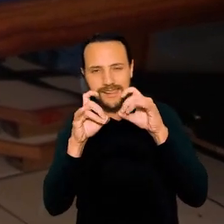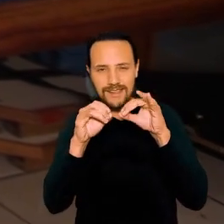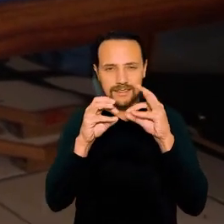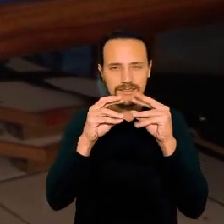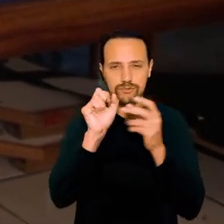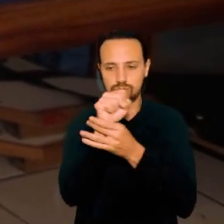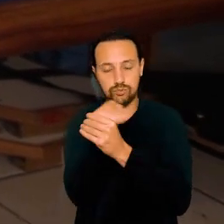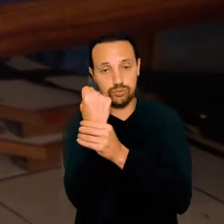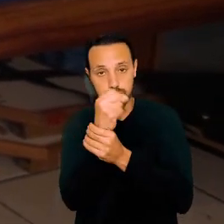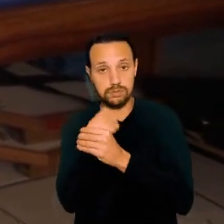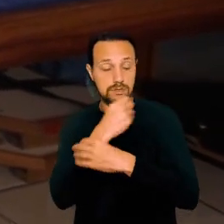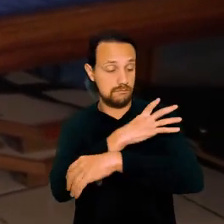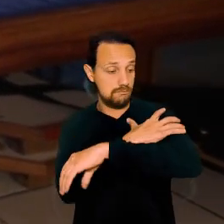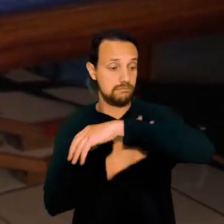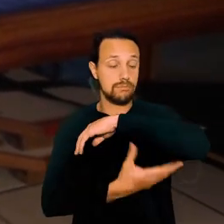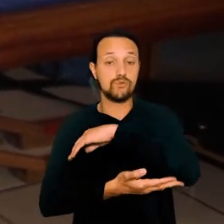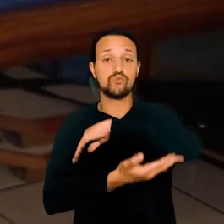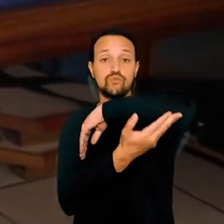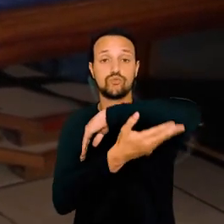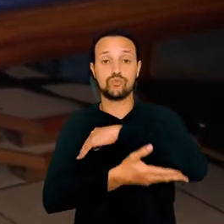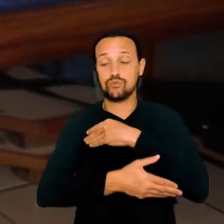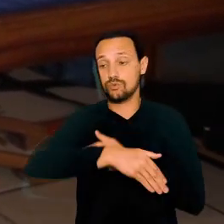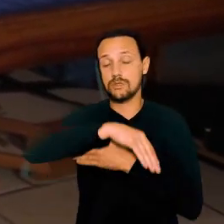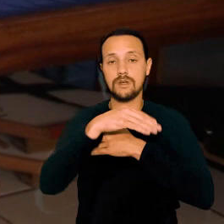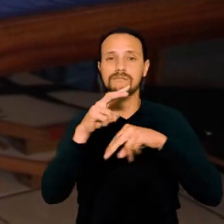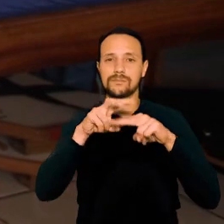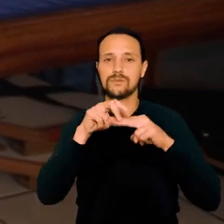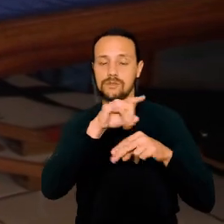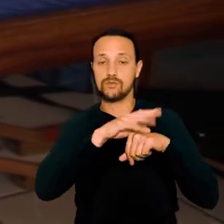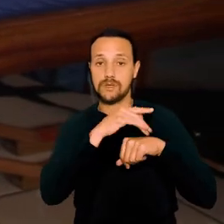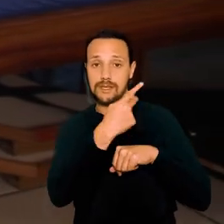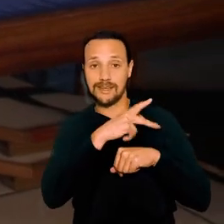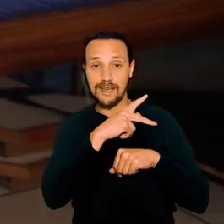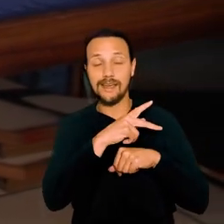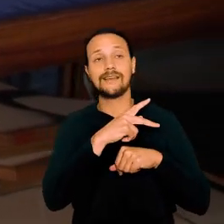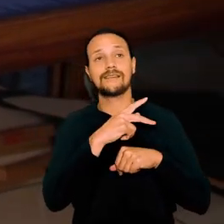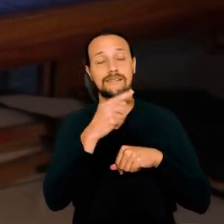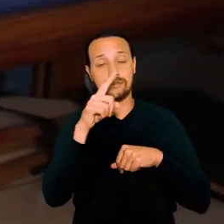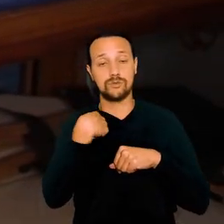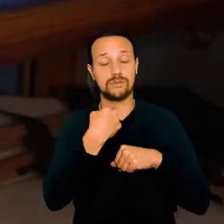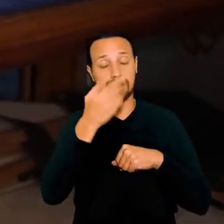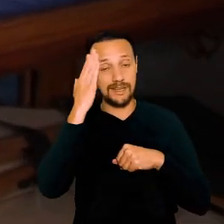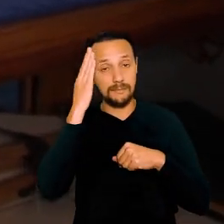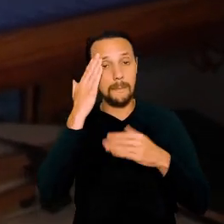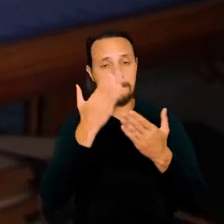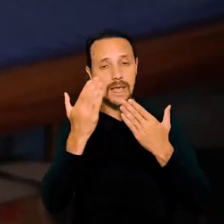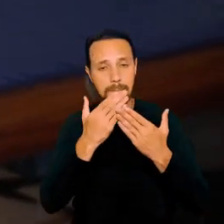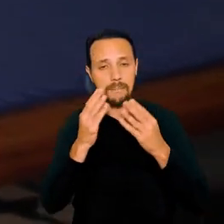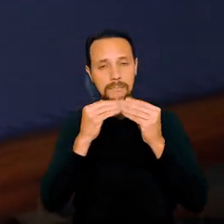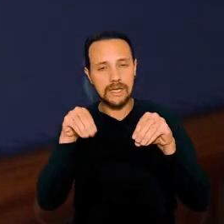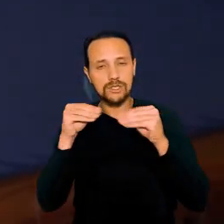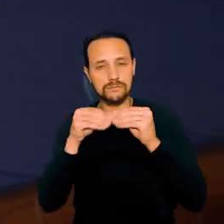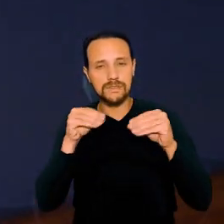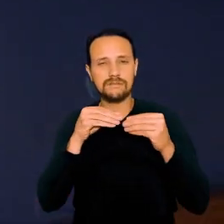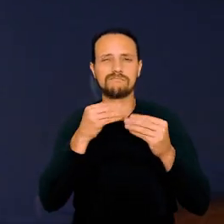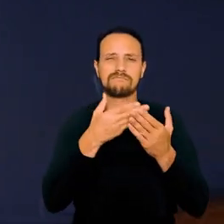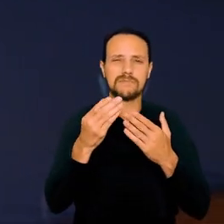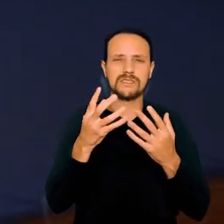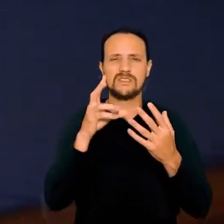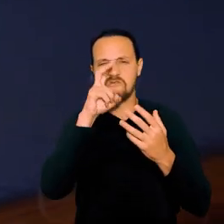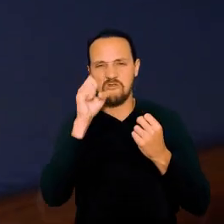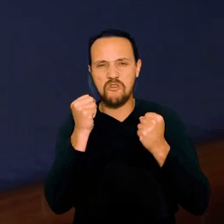alguma pessoa tem alguma condição de saúde que prejudica o desempenho nessas atividades do dia a dia, ela vai precisar de um terapeuta